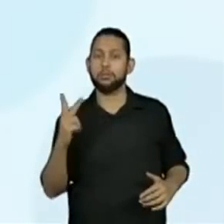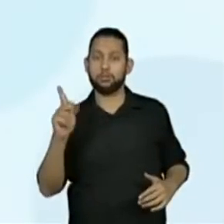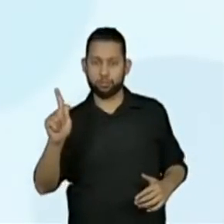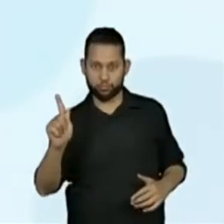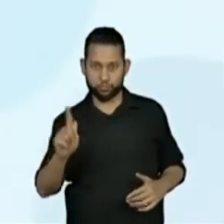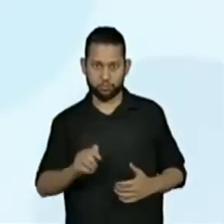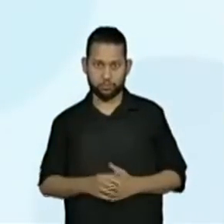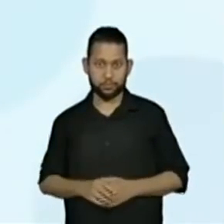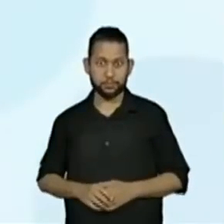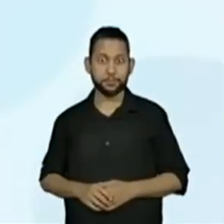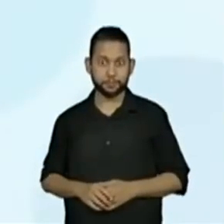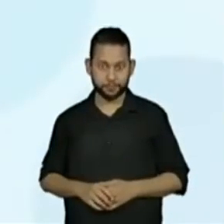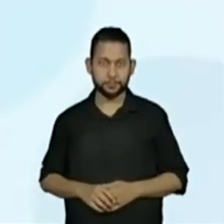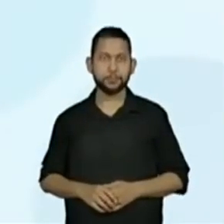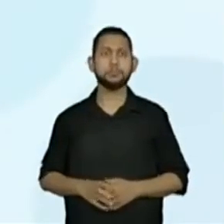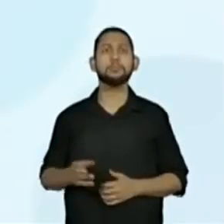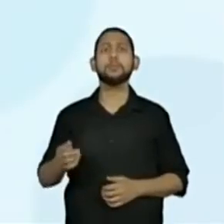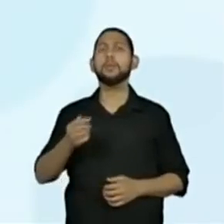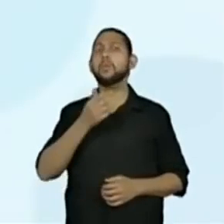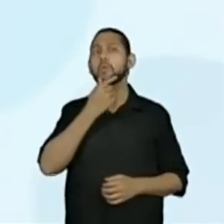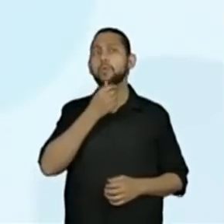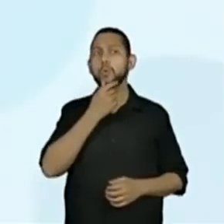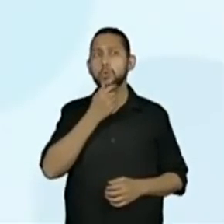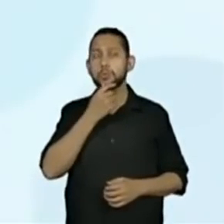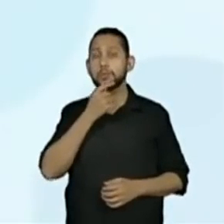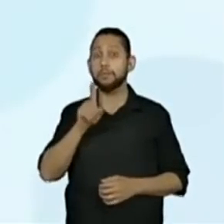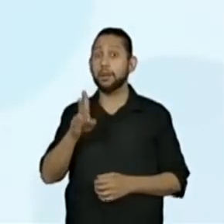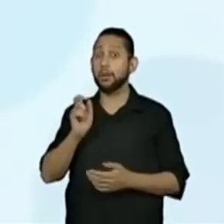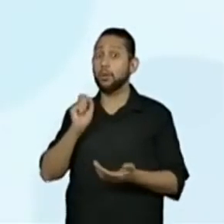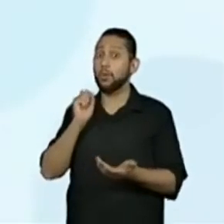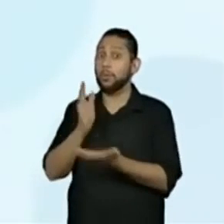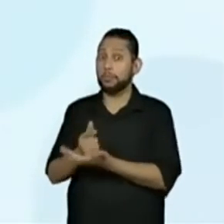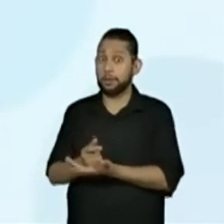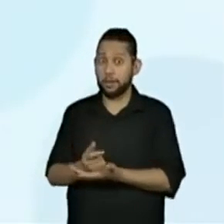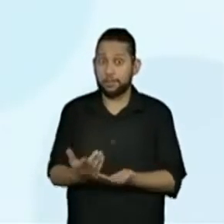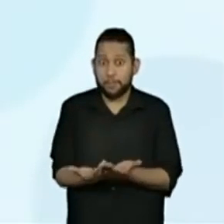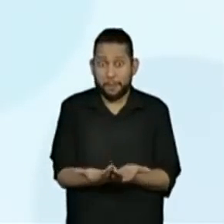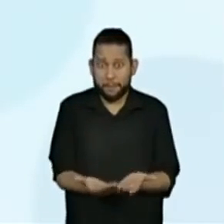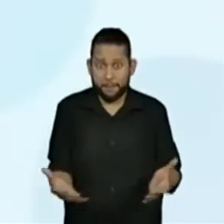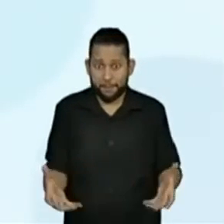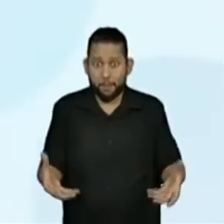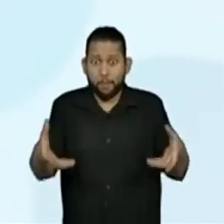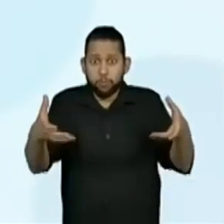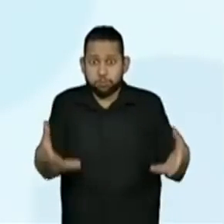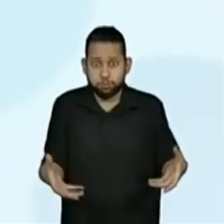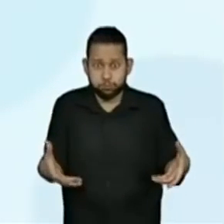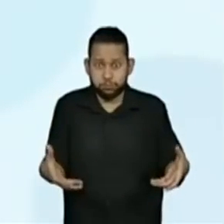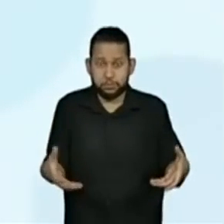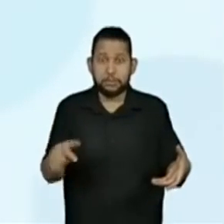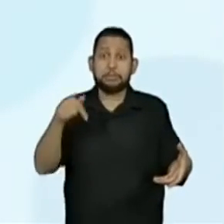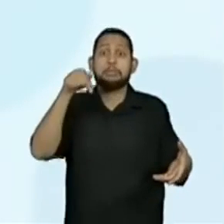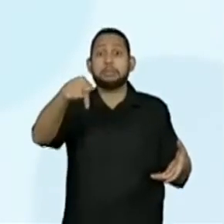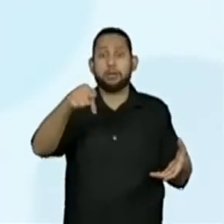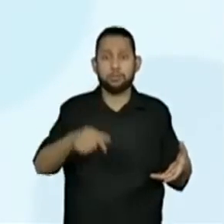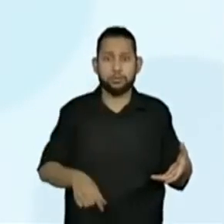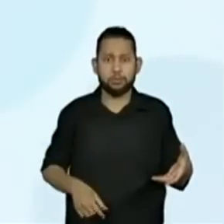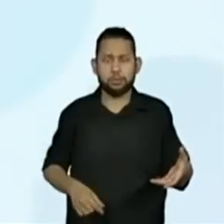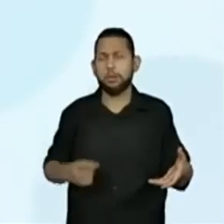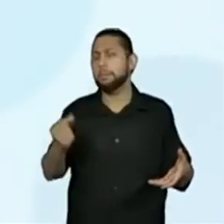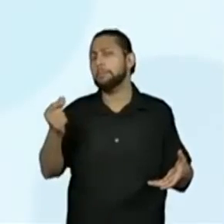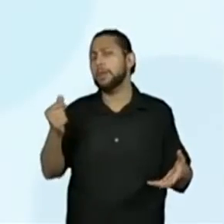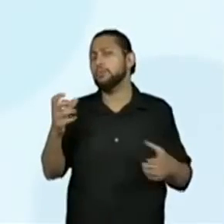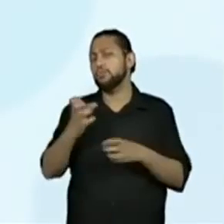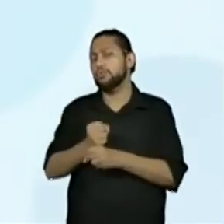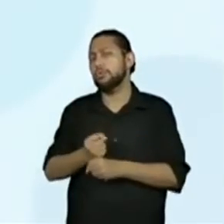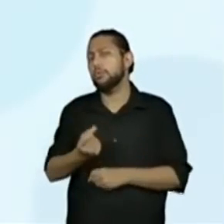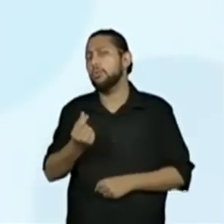E aí e quanto o senhor Pereira vai pagar por sete peças de mussarela